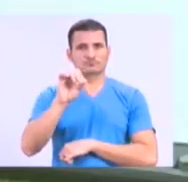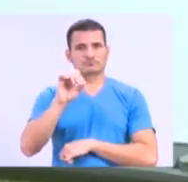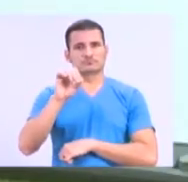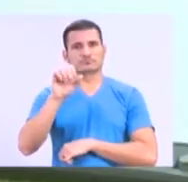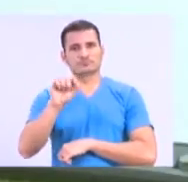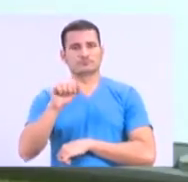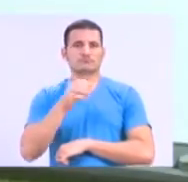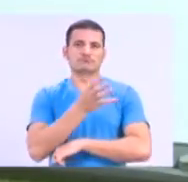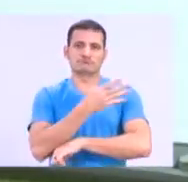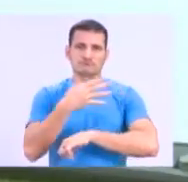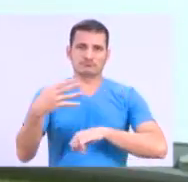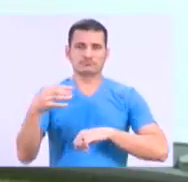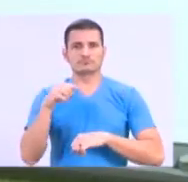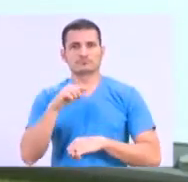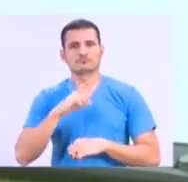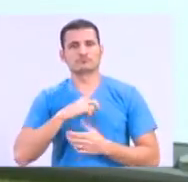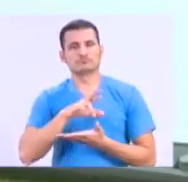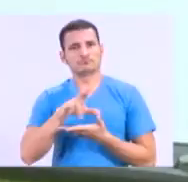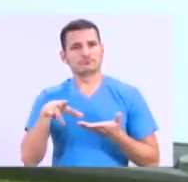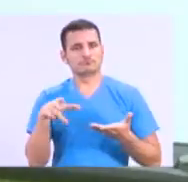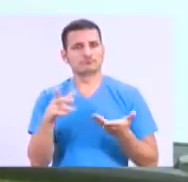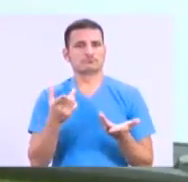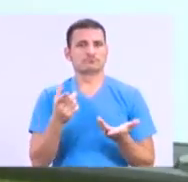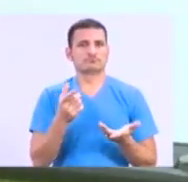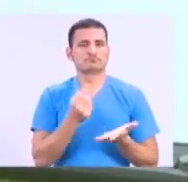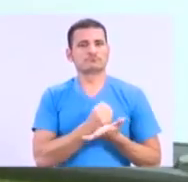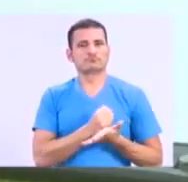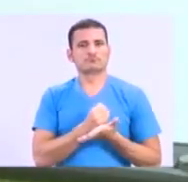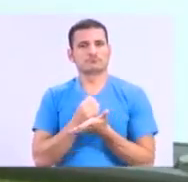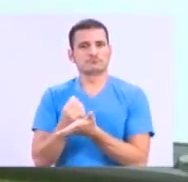vários assistentes que nos permitem fazer com que